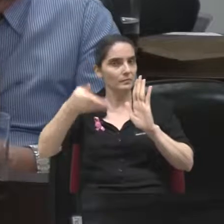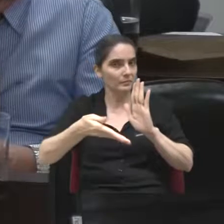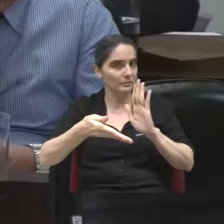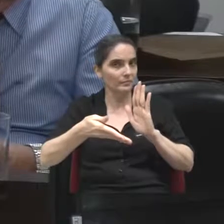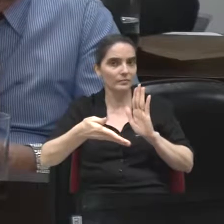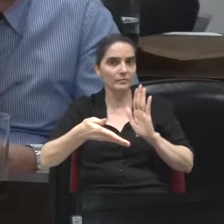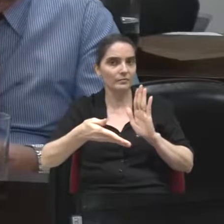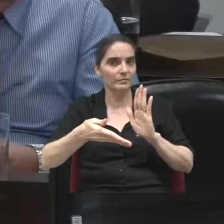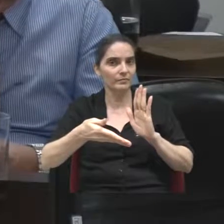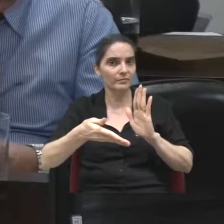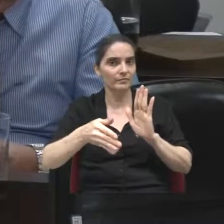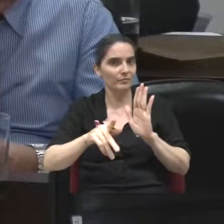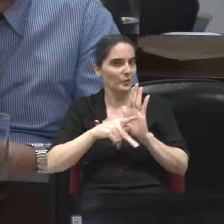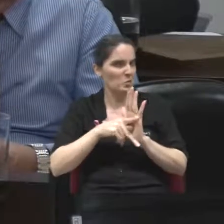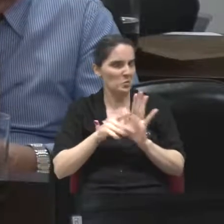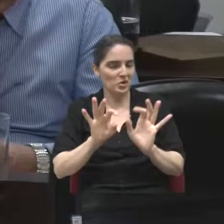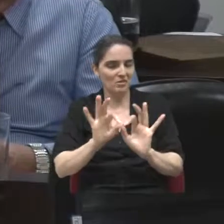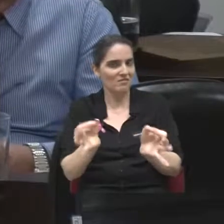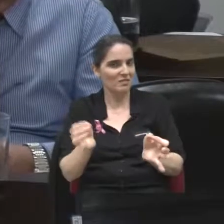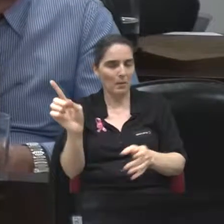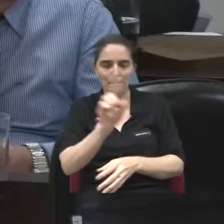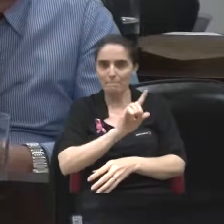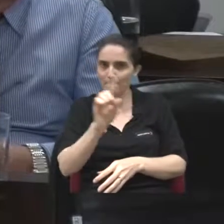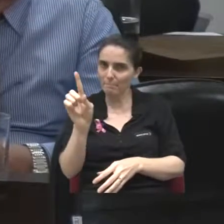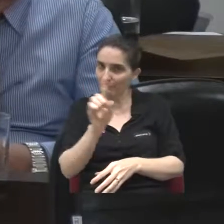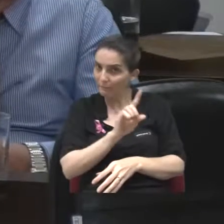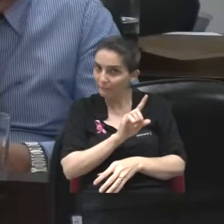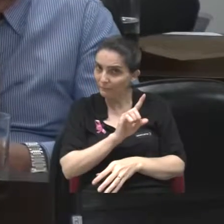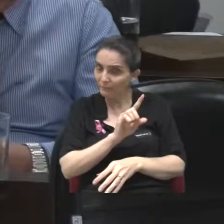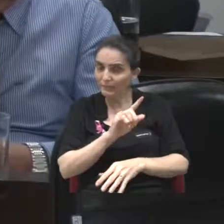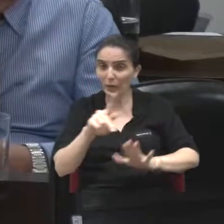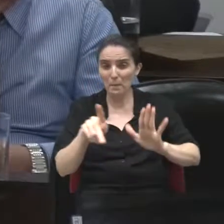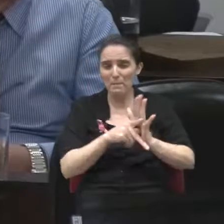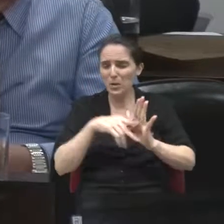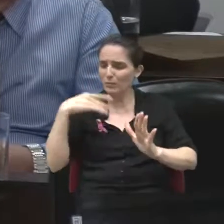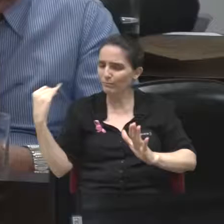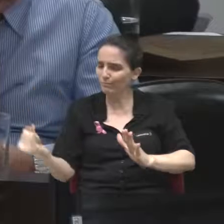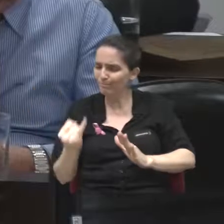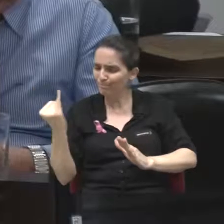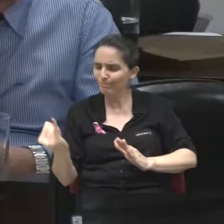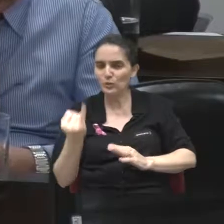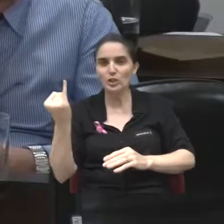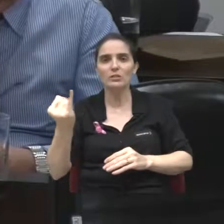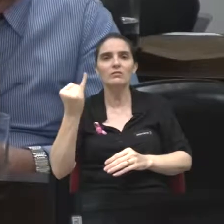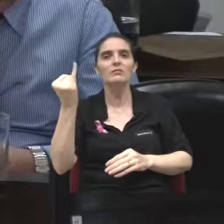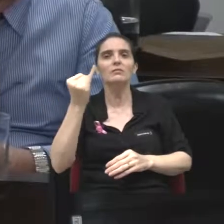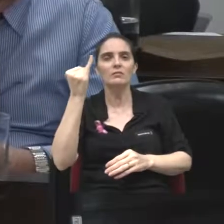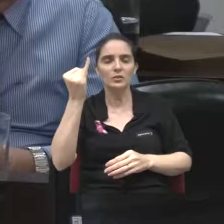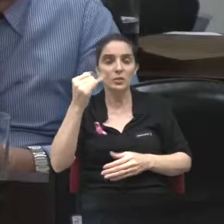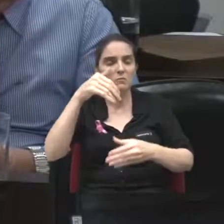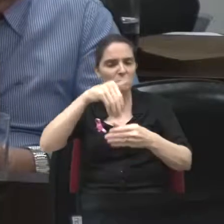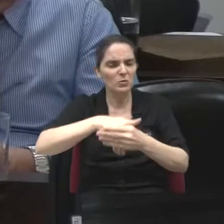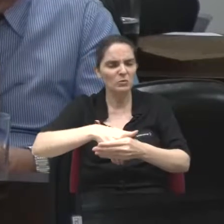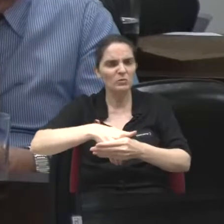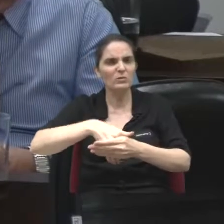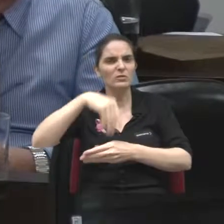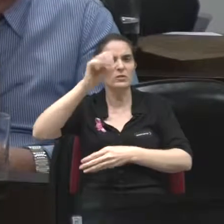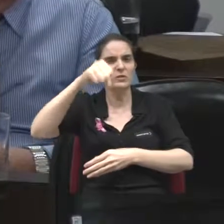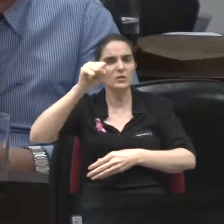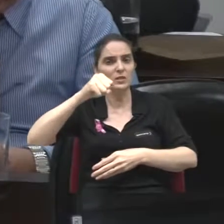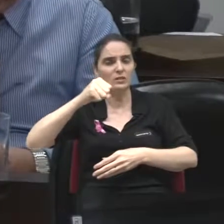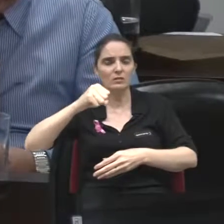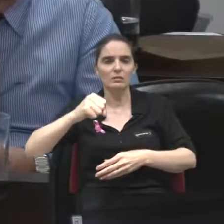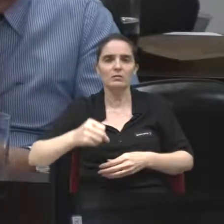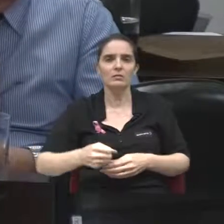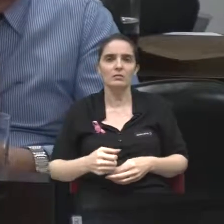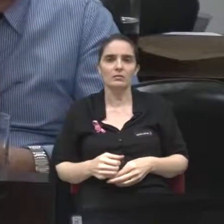projeto simples. Ele é um projeto importantíssimo. Eu vou voltar com louvor. E era também uma